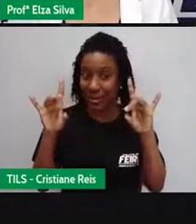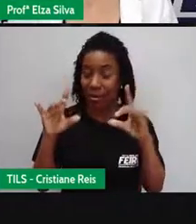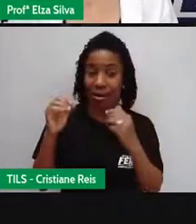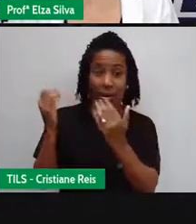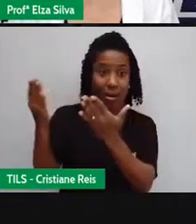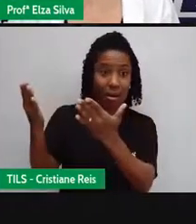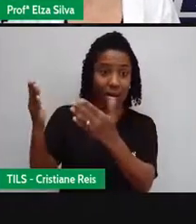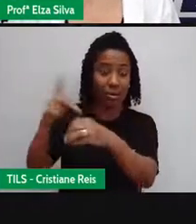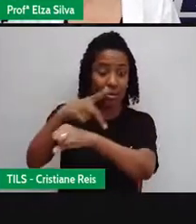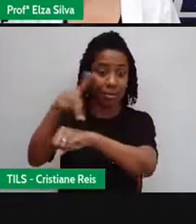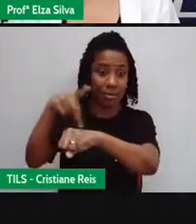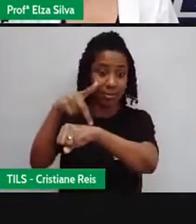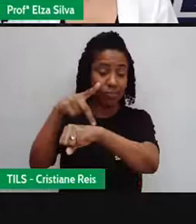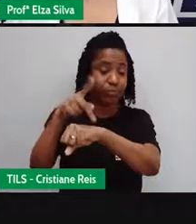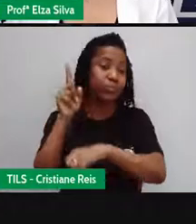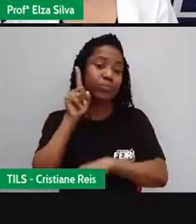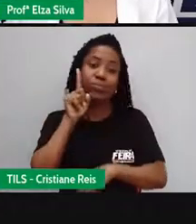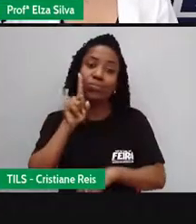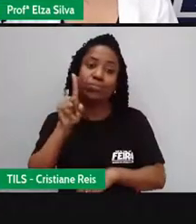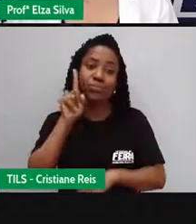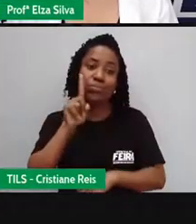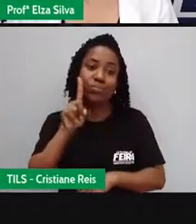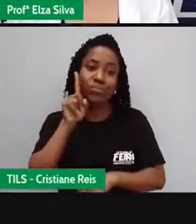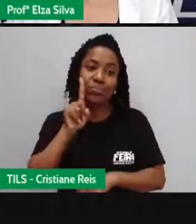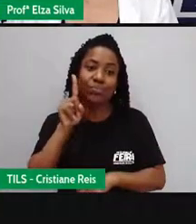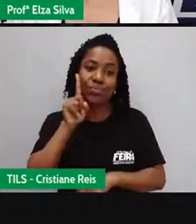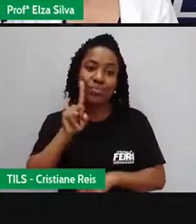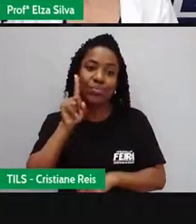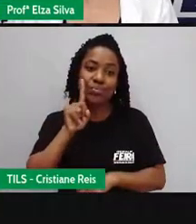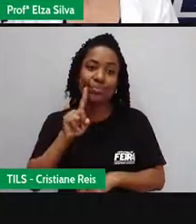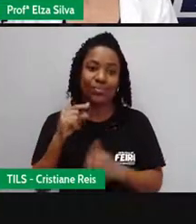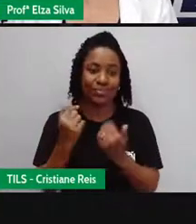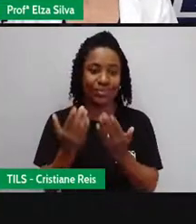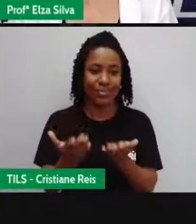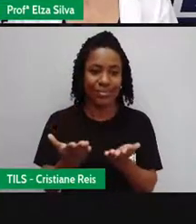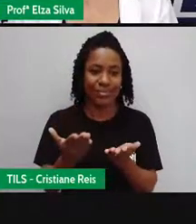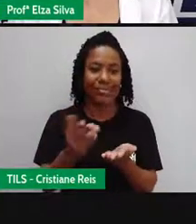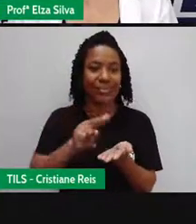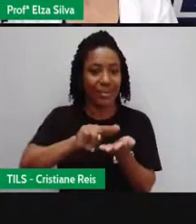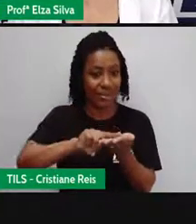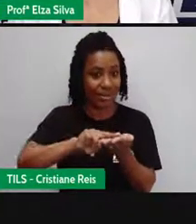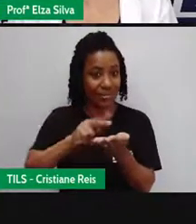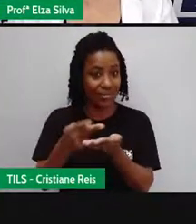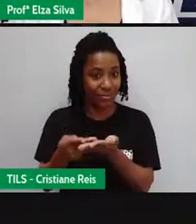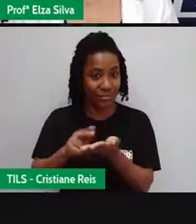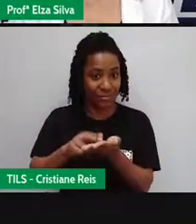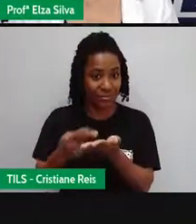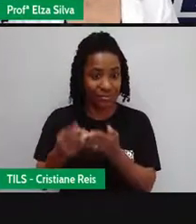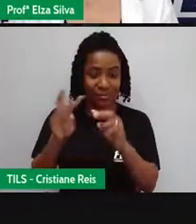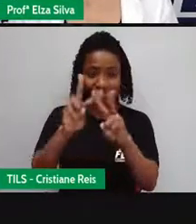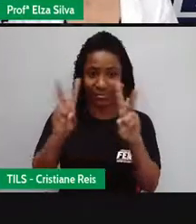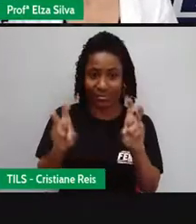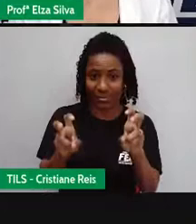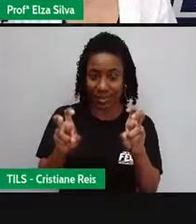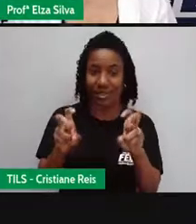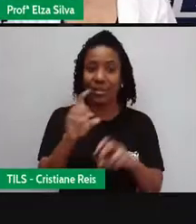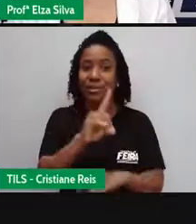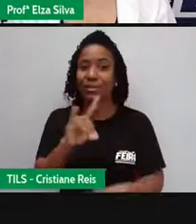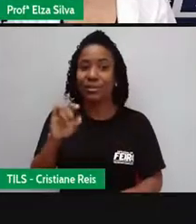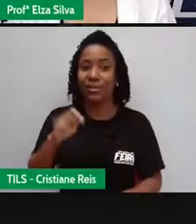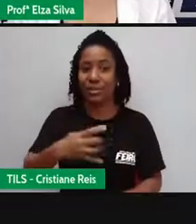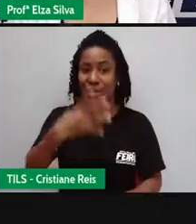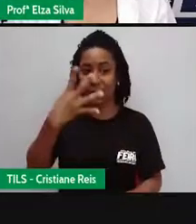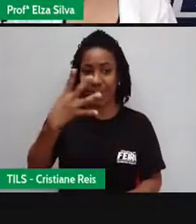americanos. 4th of July, Independence Day. 4 de julho, o dia